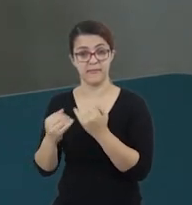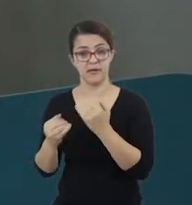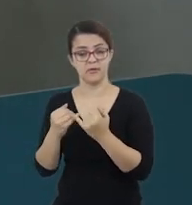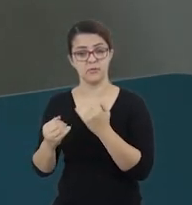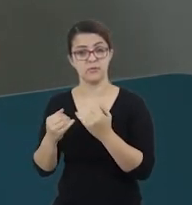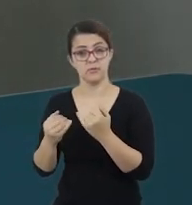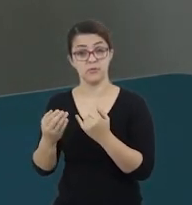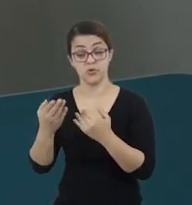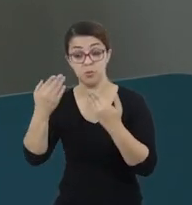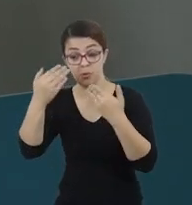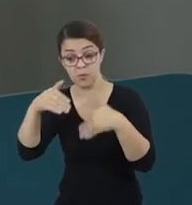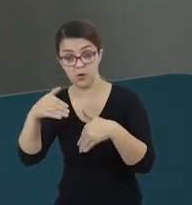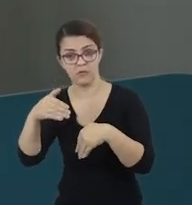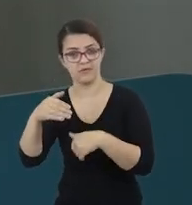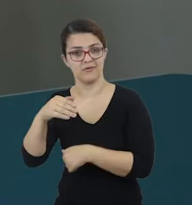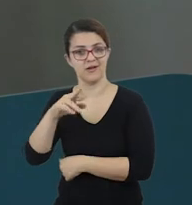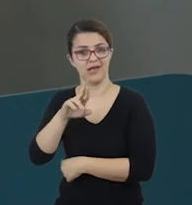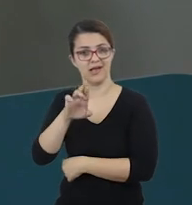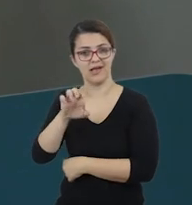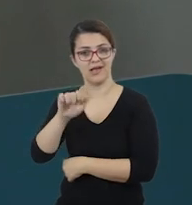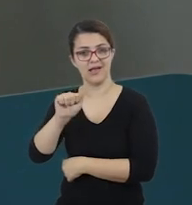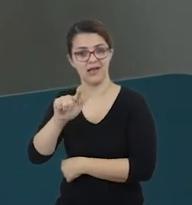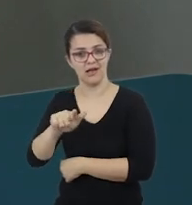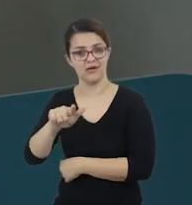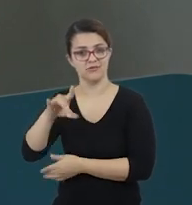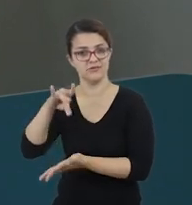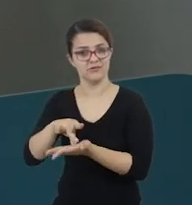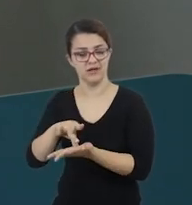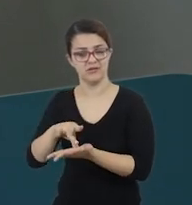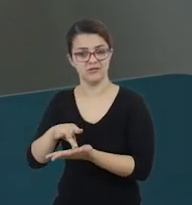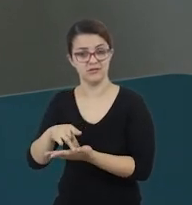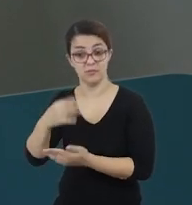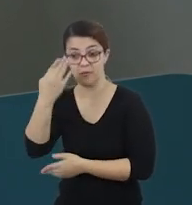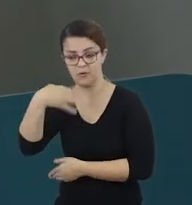real dessa operação. Lembra lá do conteúdo de prova real?